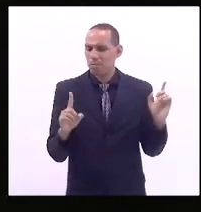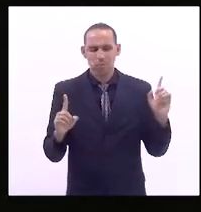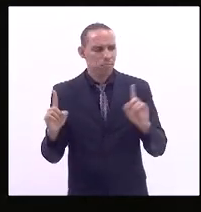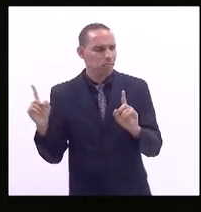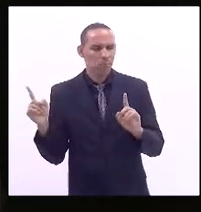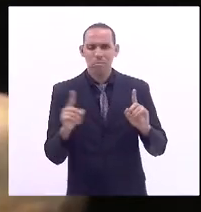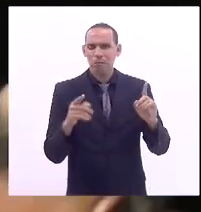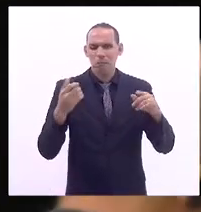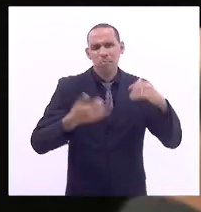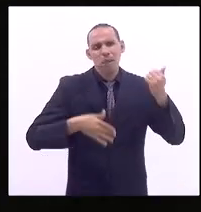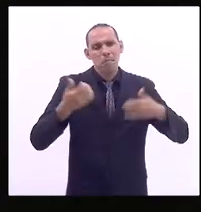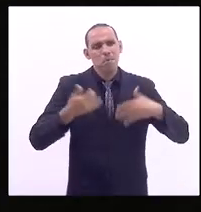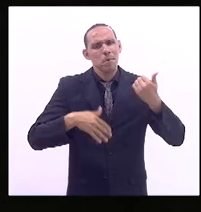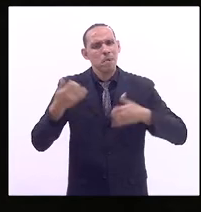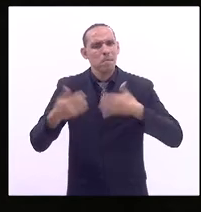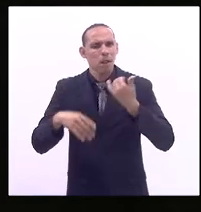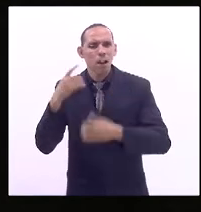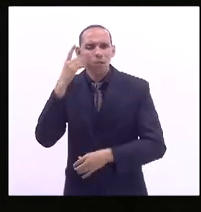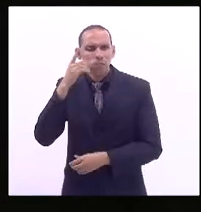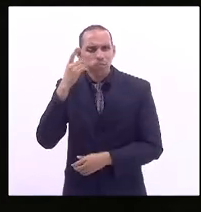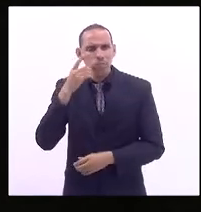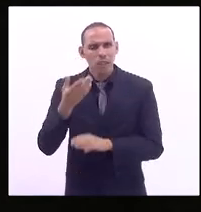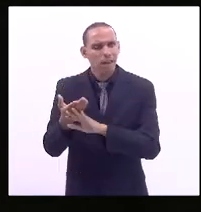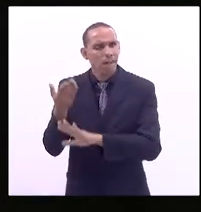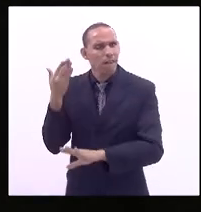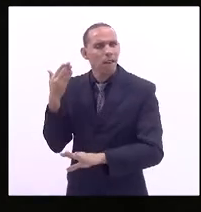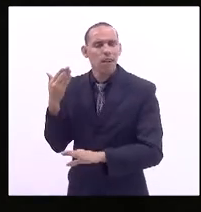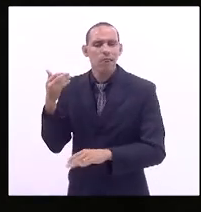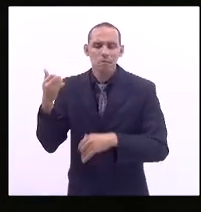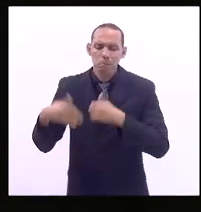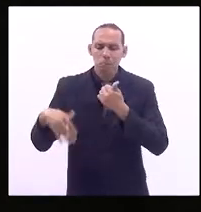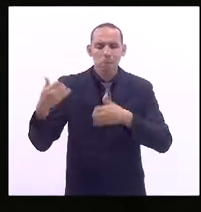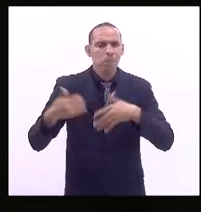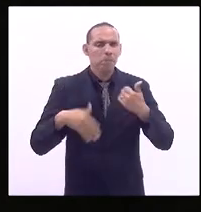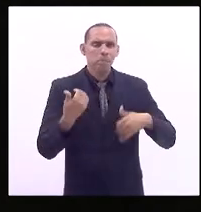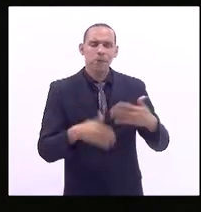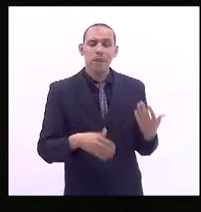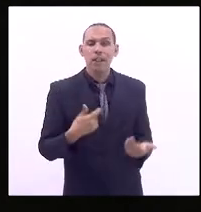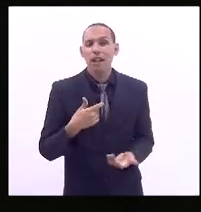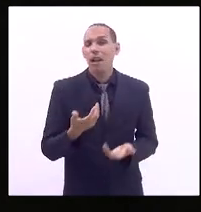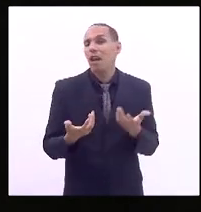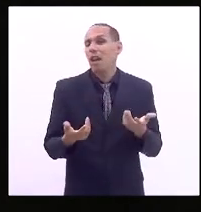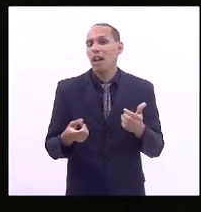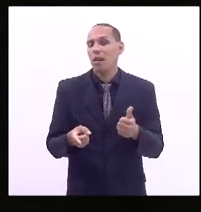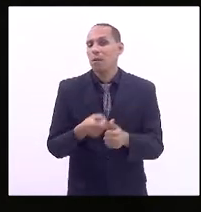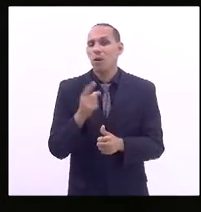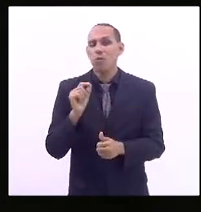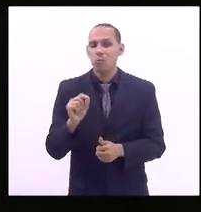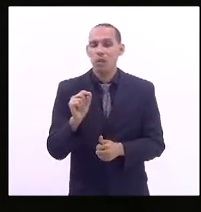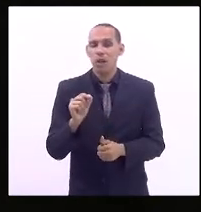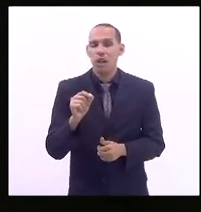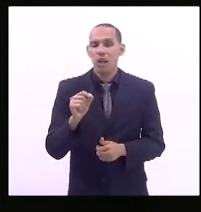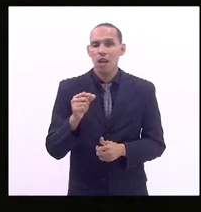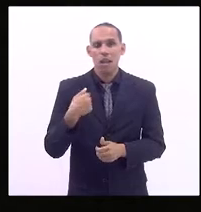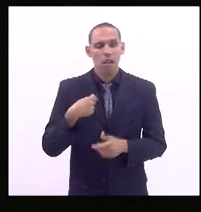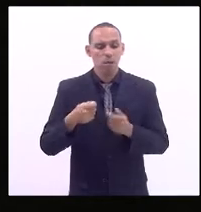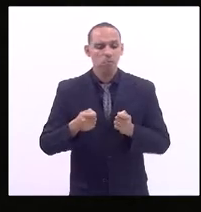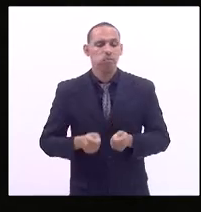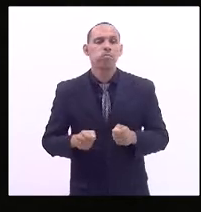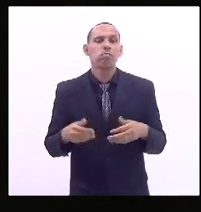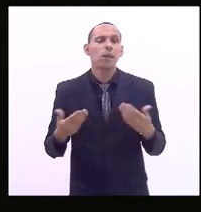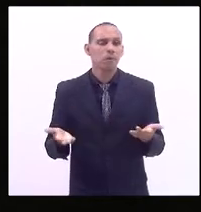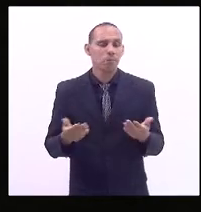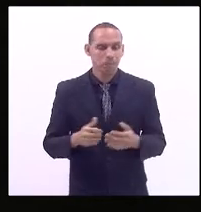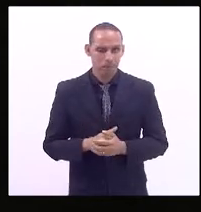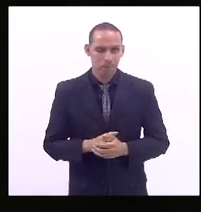debate vários deputados que nos antecederam e eu queria primeiro botar minha posição em relação a